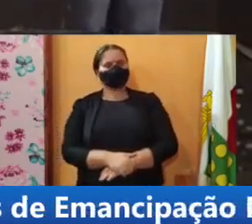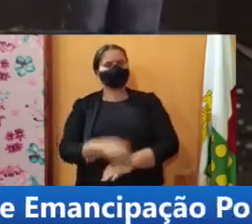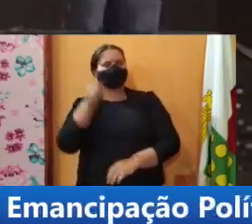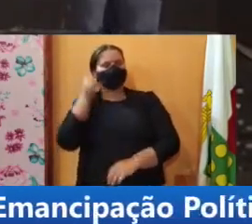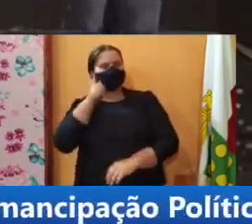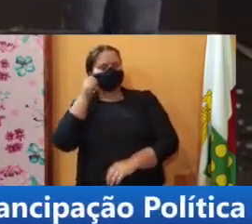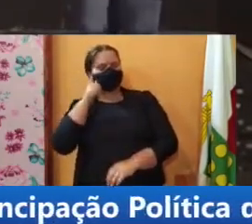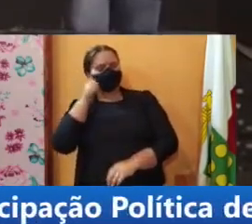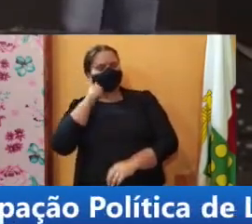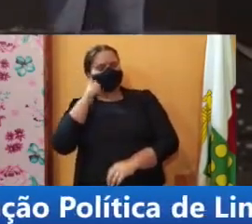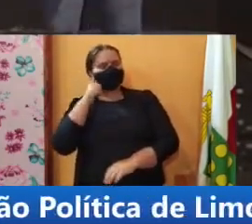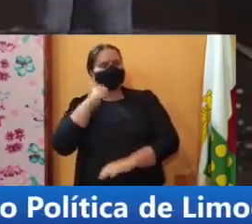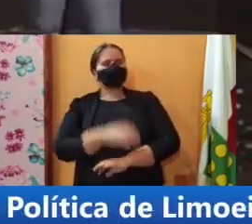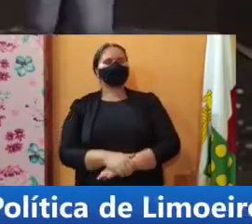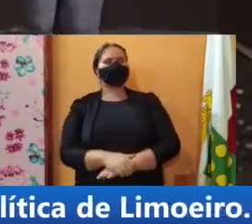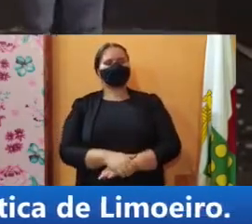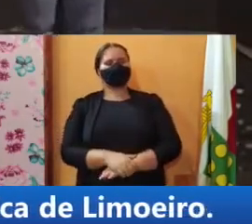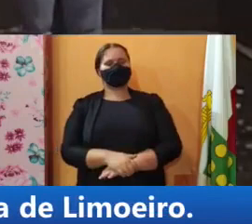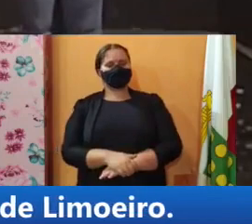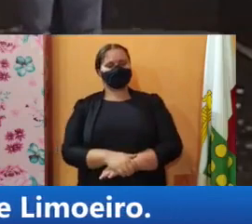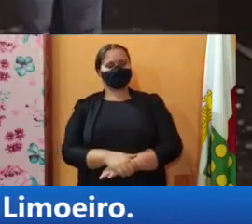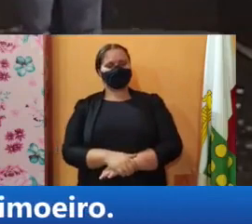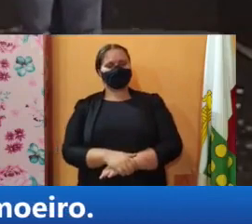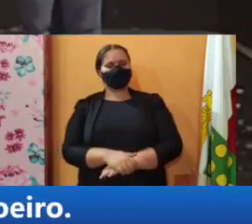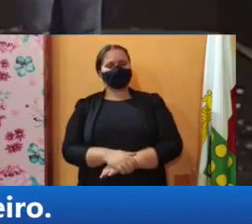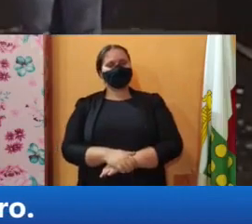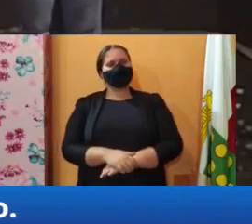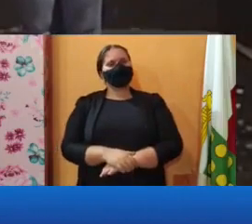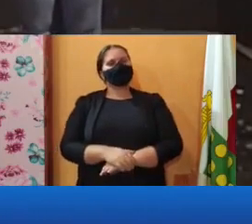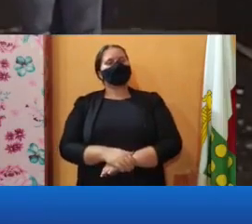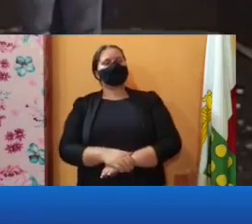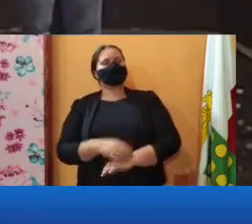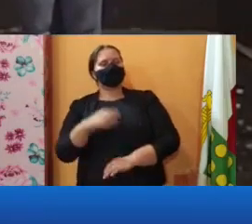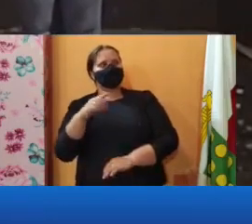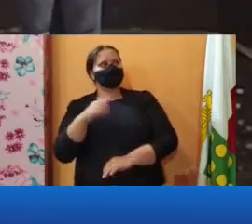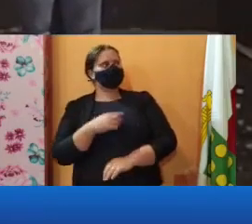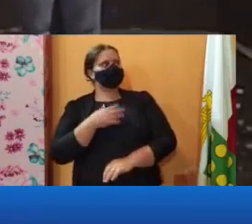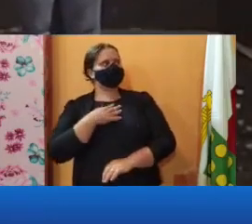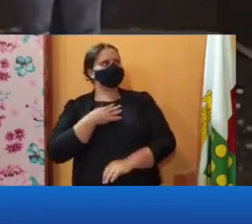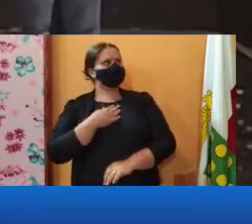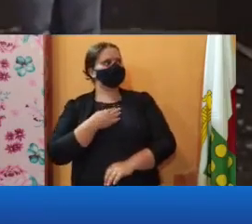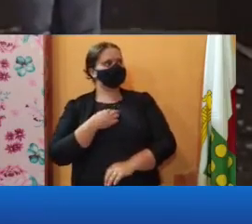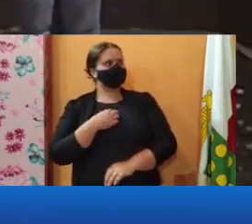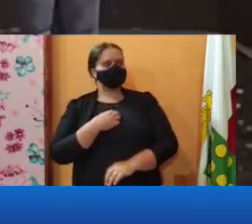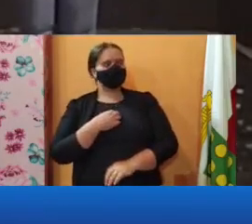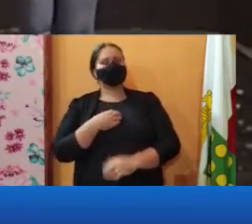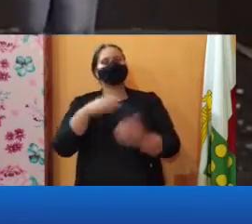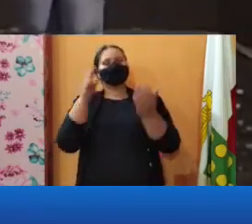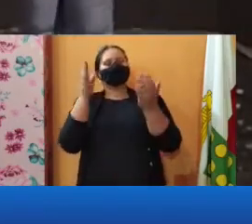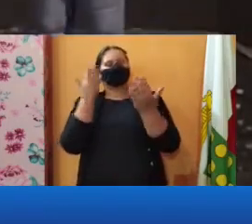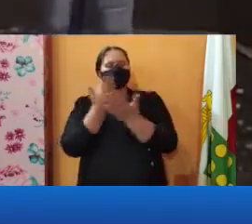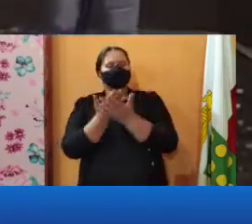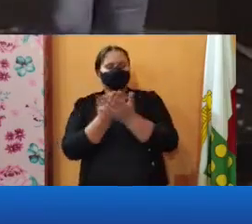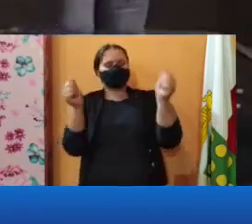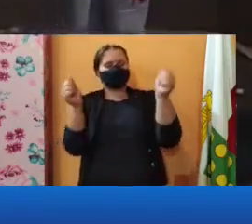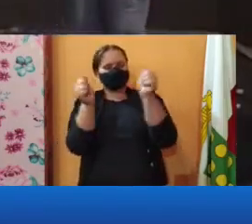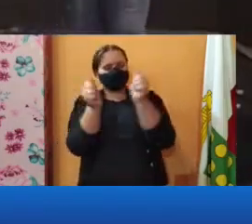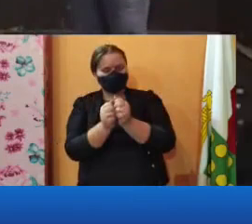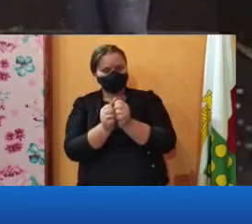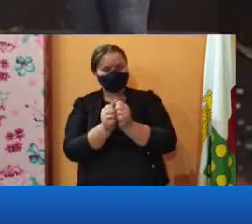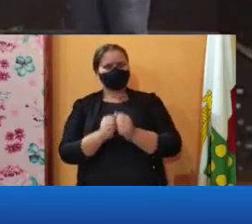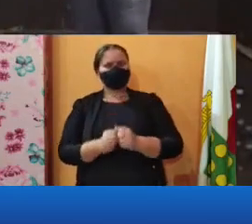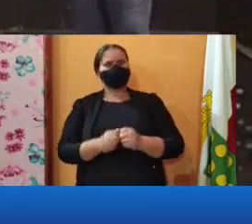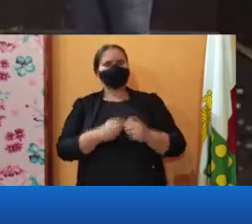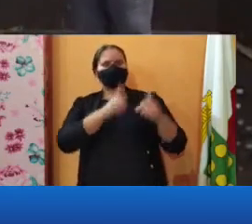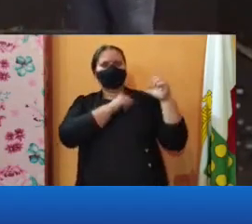havaiana, mas é desde o Sebastião Galvão. Né? Na Ginacelle. Parabéns, minha